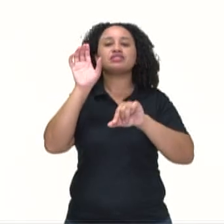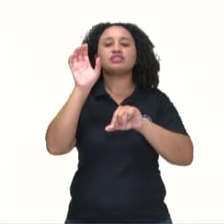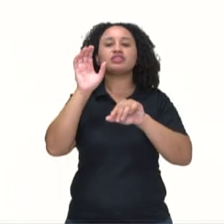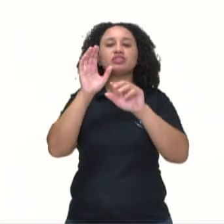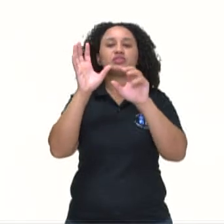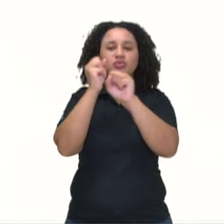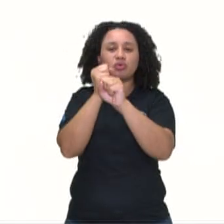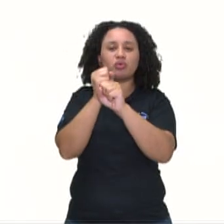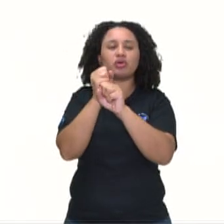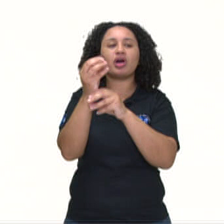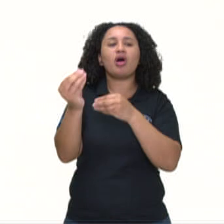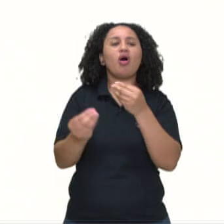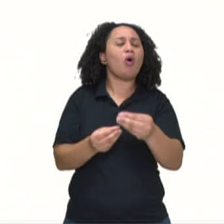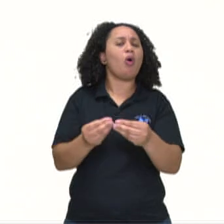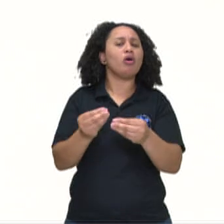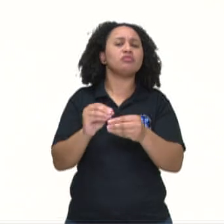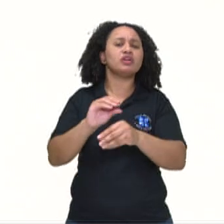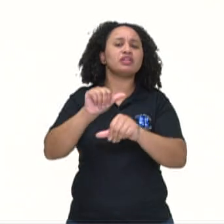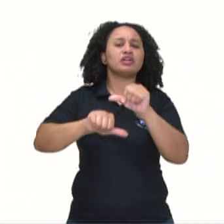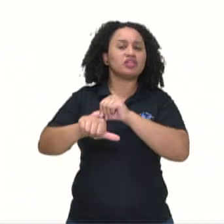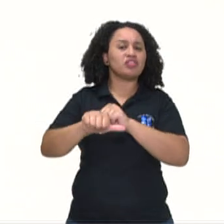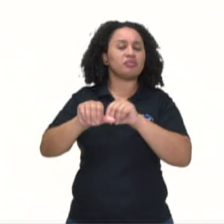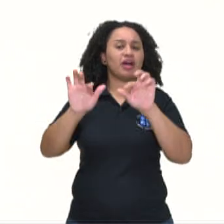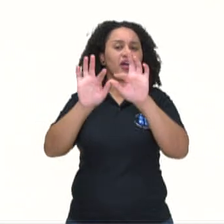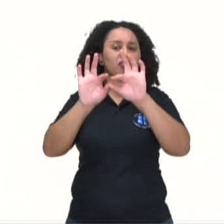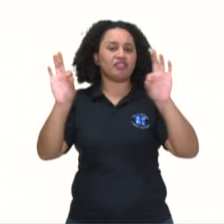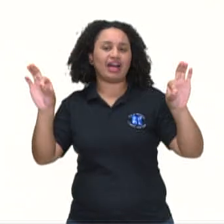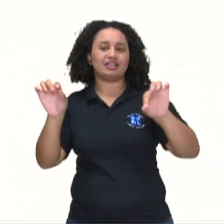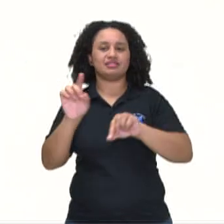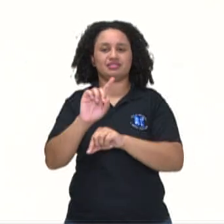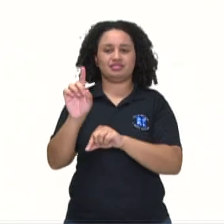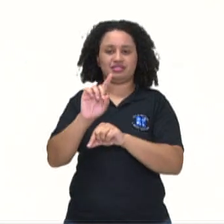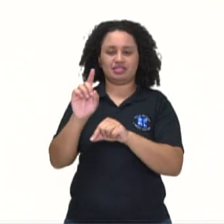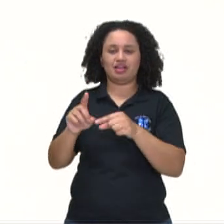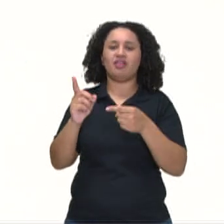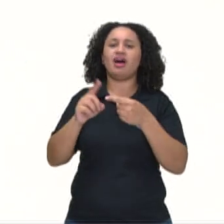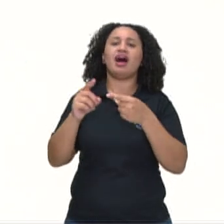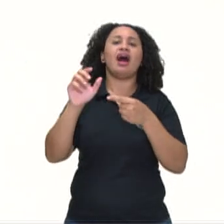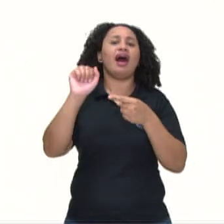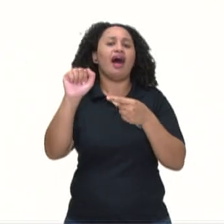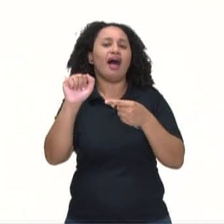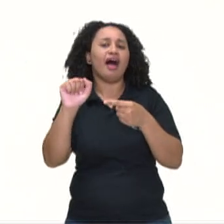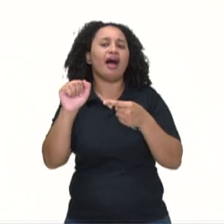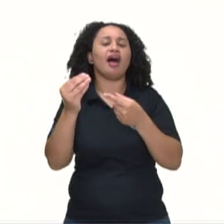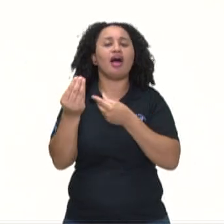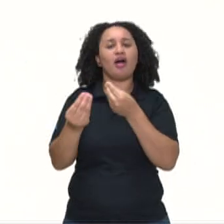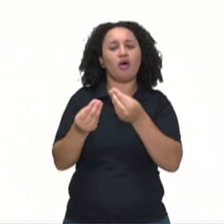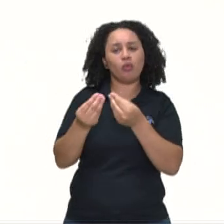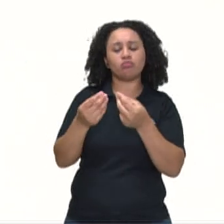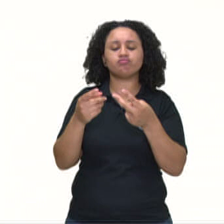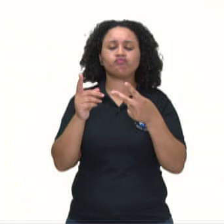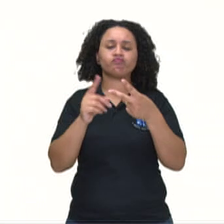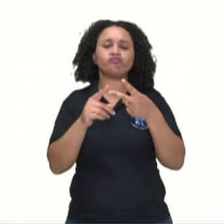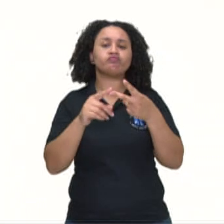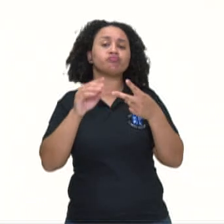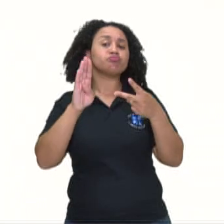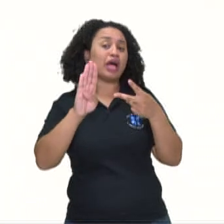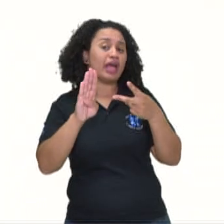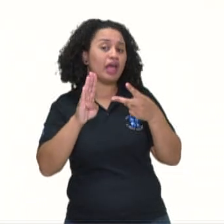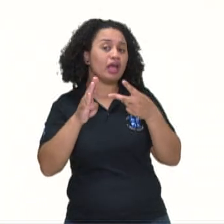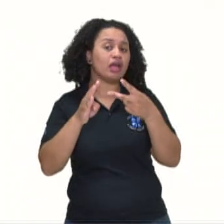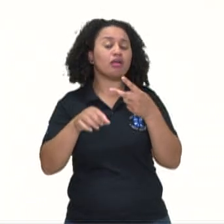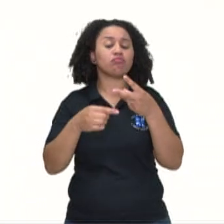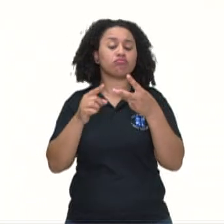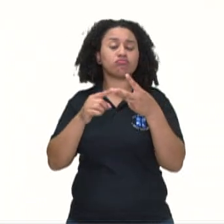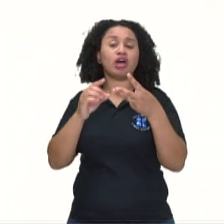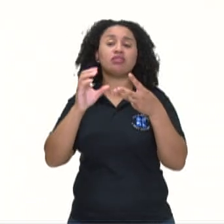sua forma negativa. Qual delas? A. The girl from the poem doesn't have good grades. Letra B. The